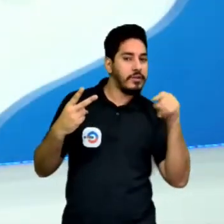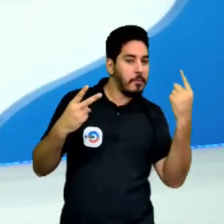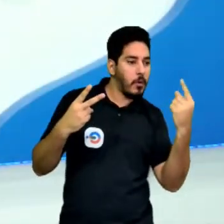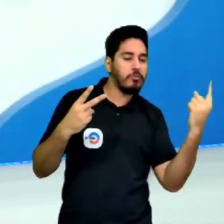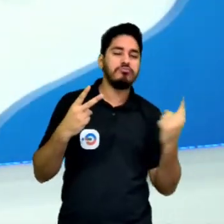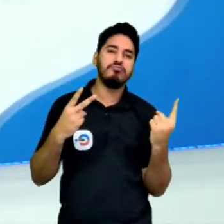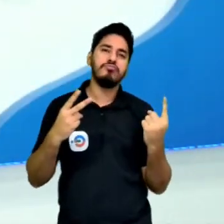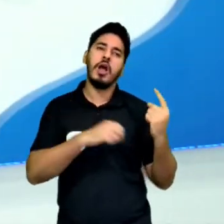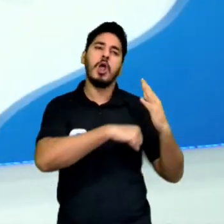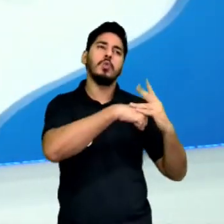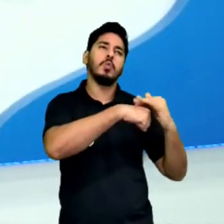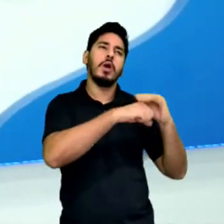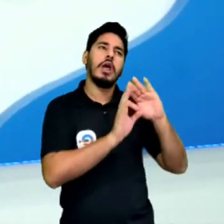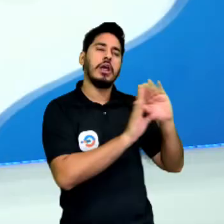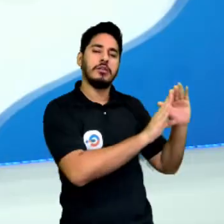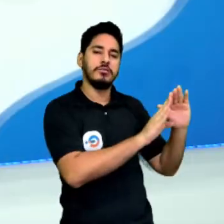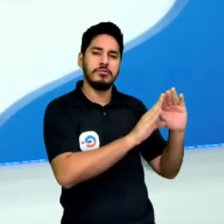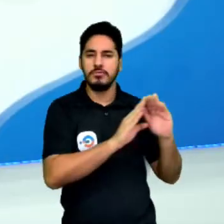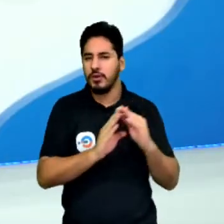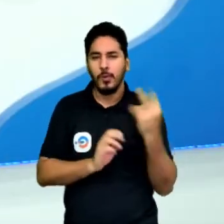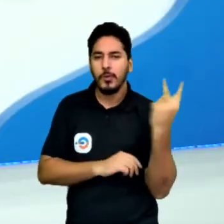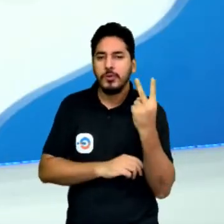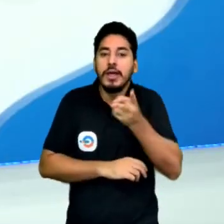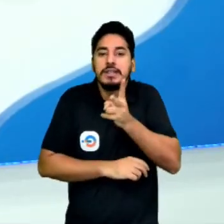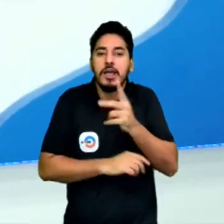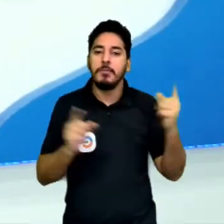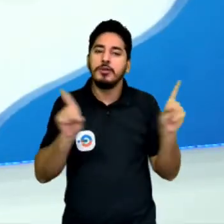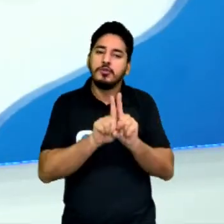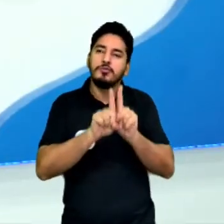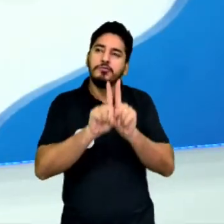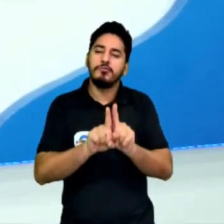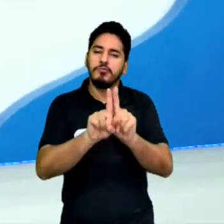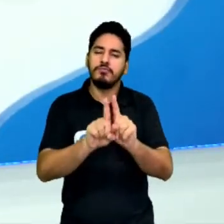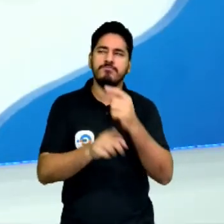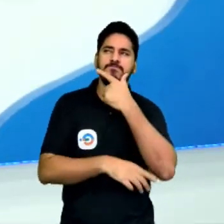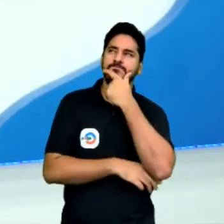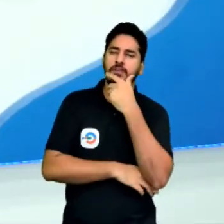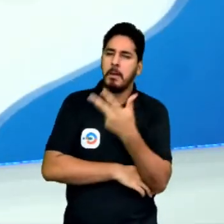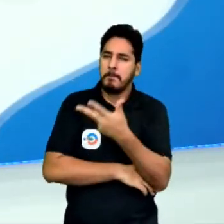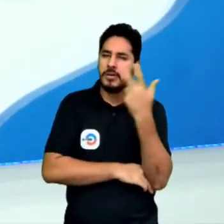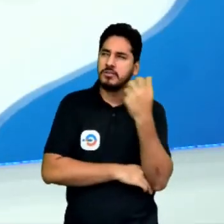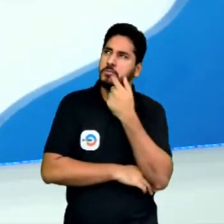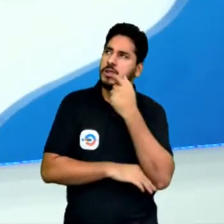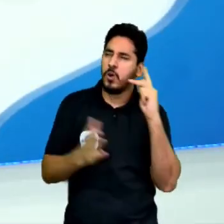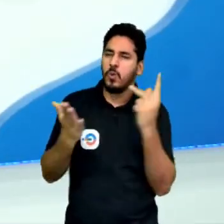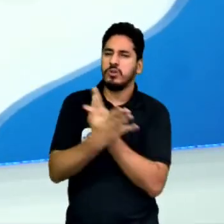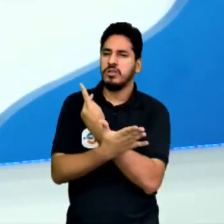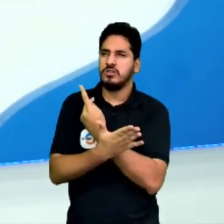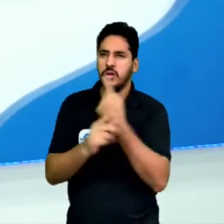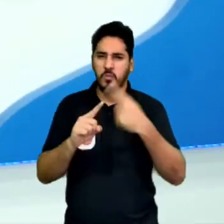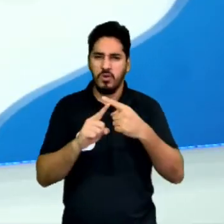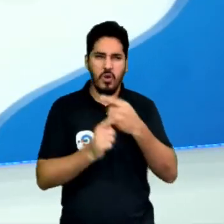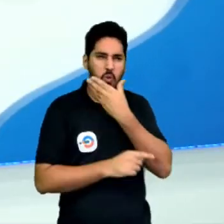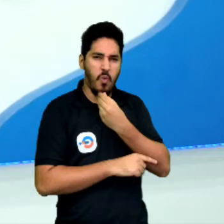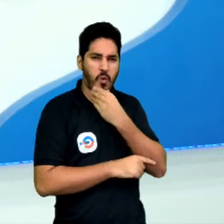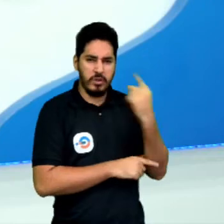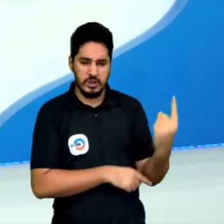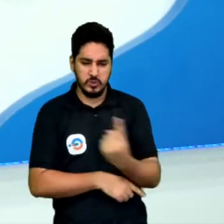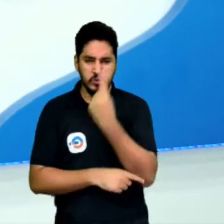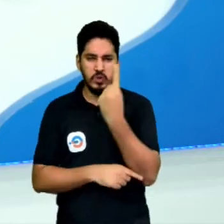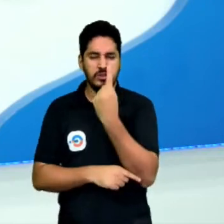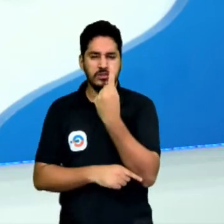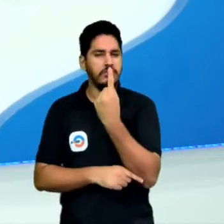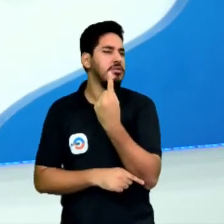esses super-heróis andam sempre juntos, rapidamente percebemos que alguma coisa aconteceu para o Batman vir sozinho. Isso